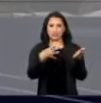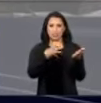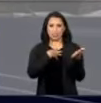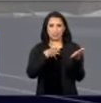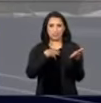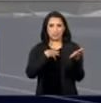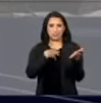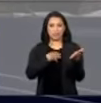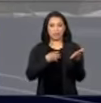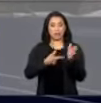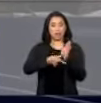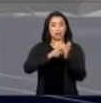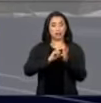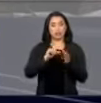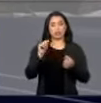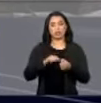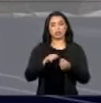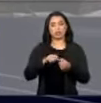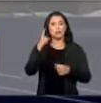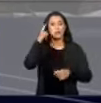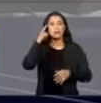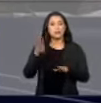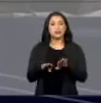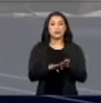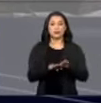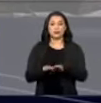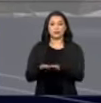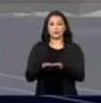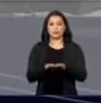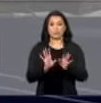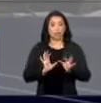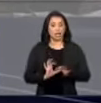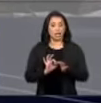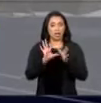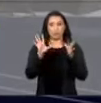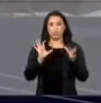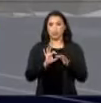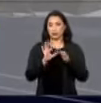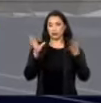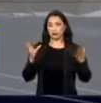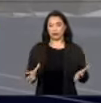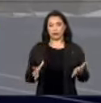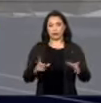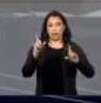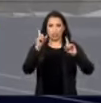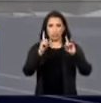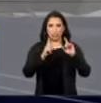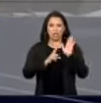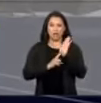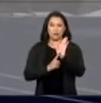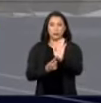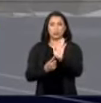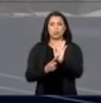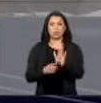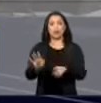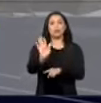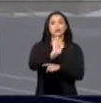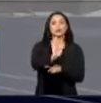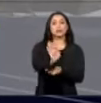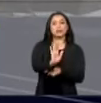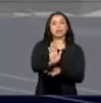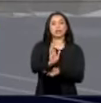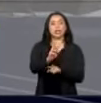como demanda do pensamento comum. Quanto mais livre for a expressão cultural, no caso vamos falar do cinema e das normas